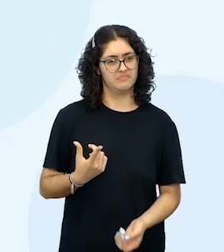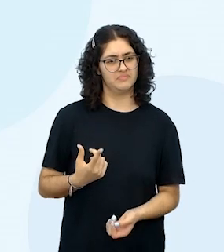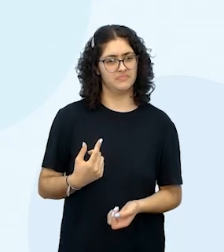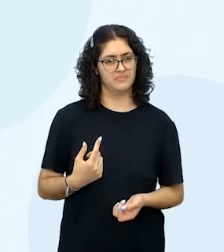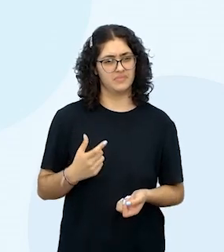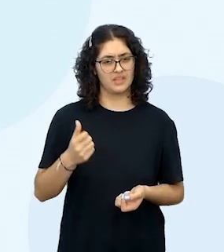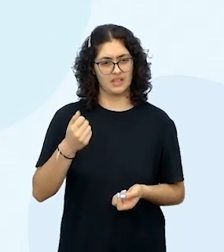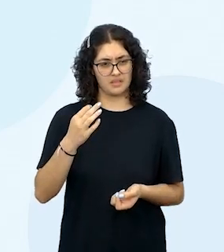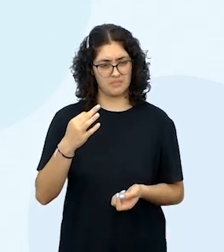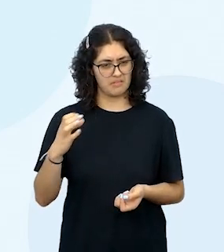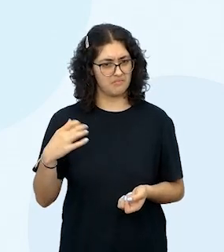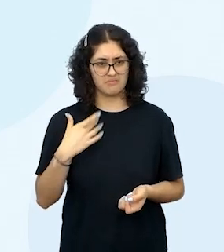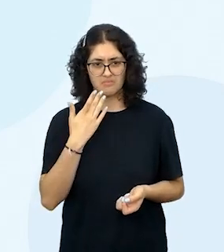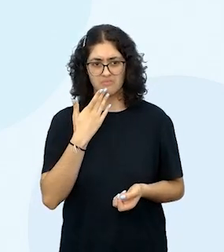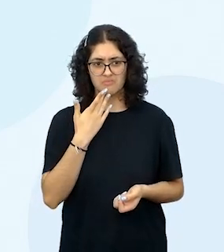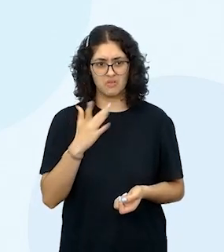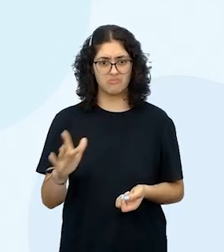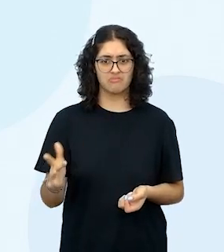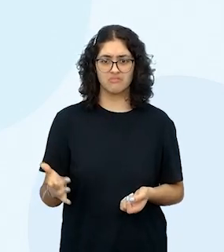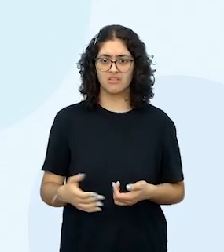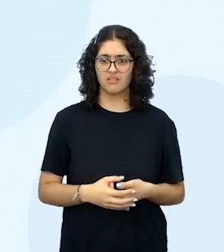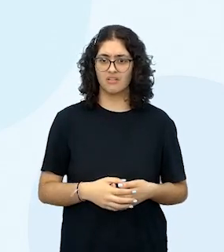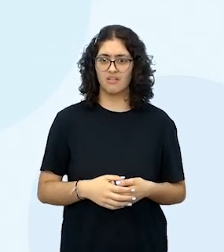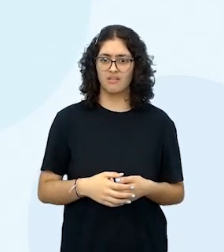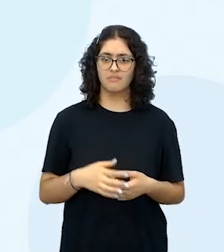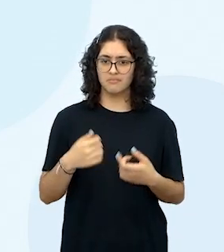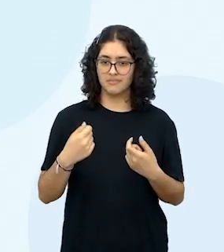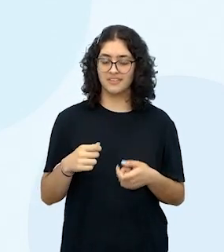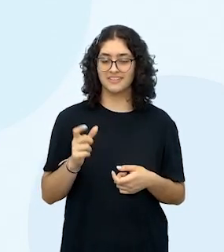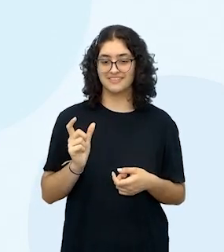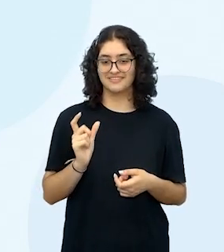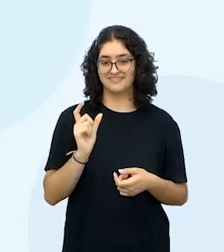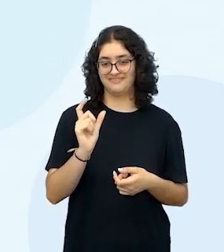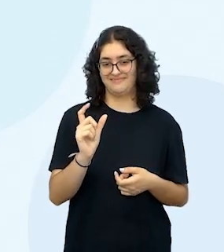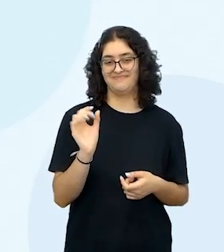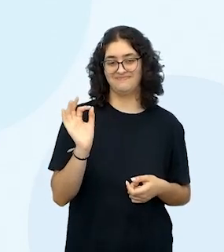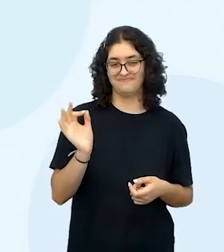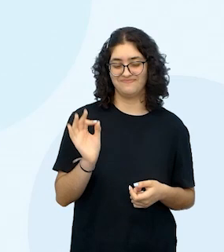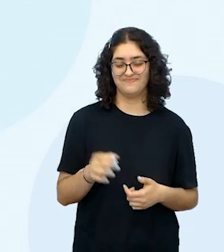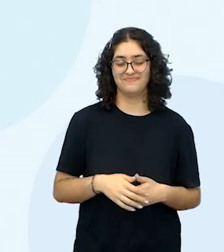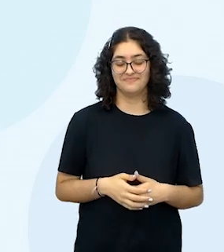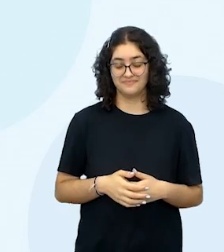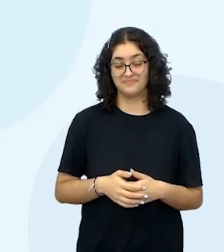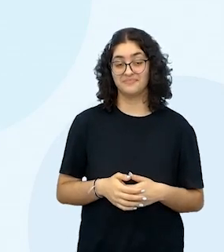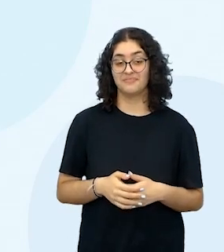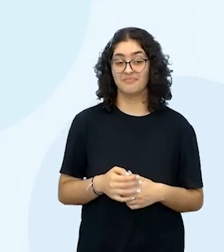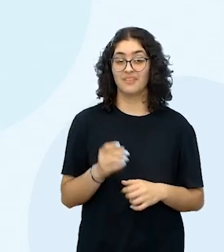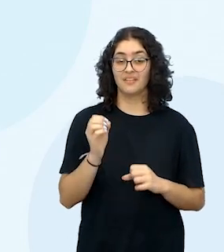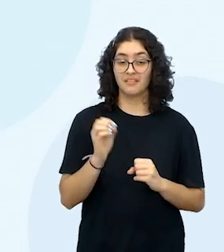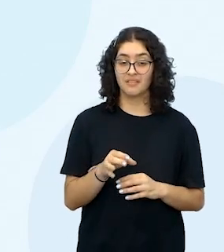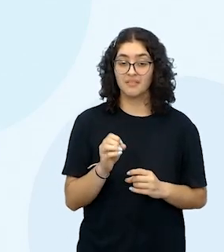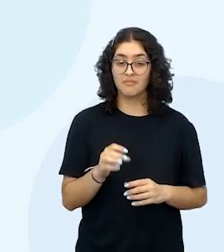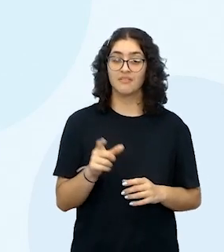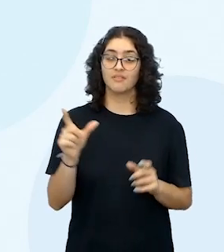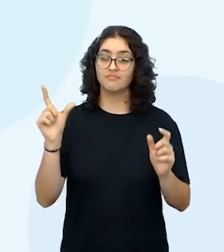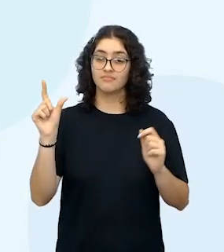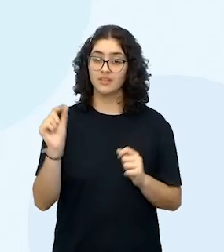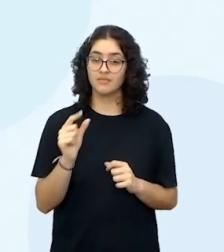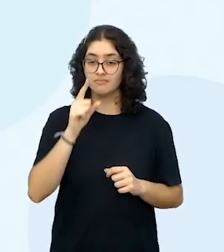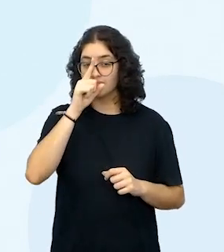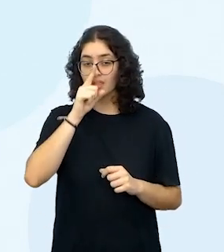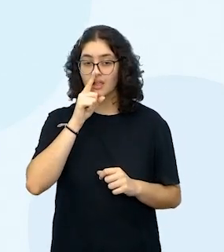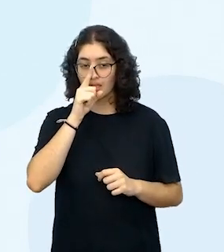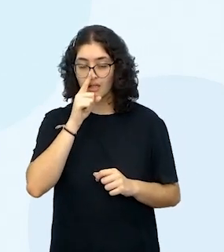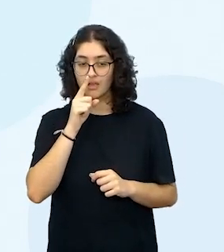TPC de sigla. A gente vai ter que fazer uma TPC só das siglas. Ó, a educação para a redução de riscos e desastres